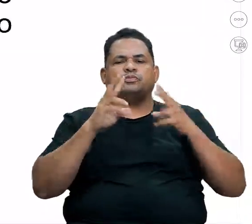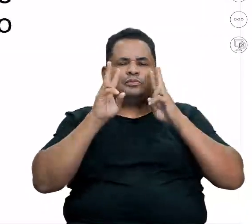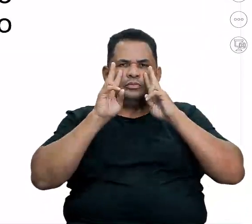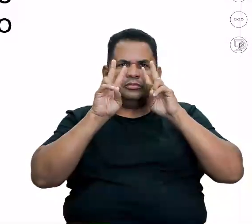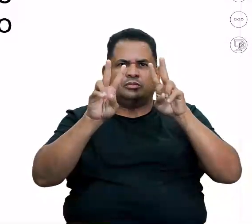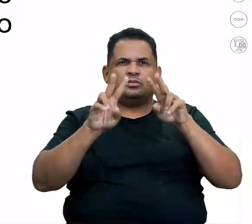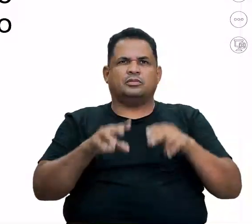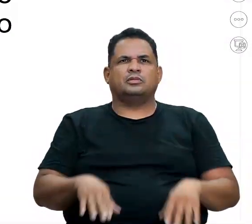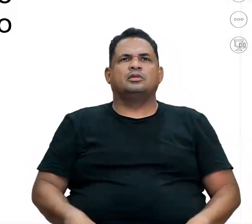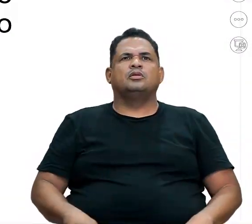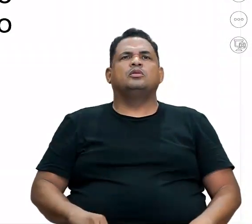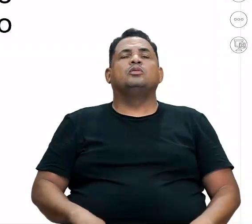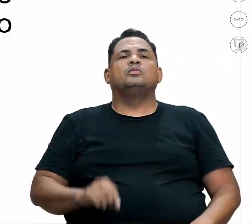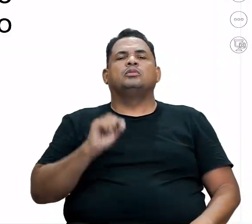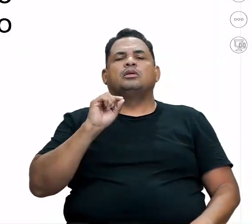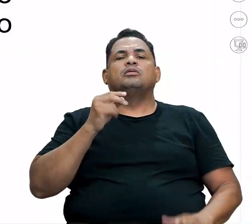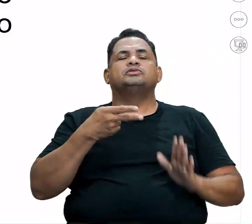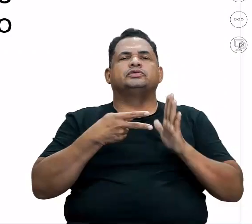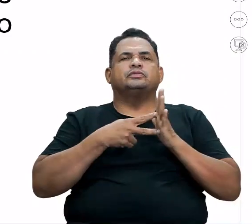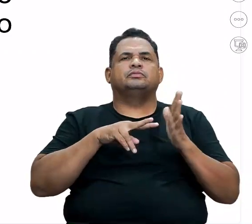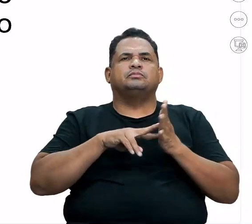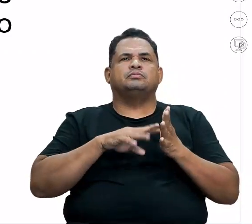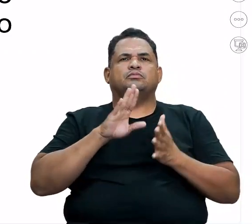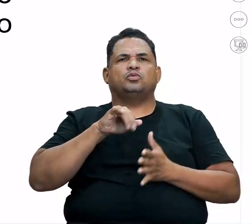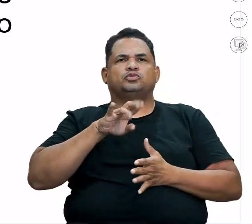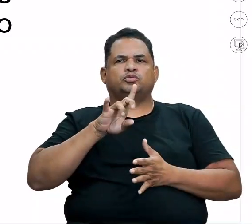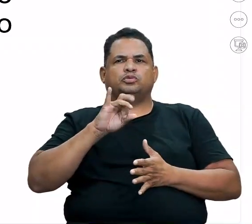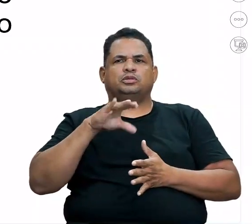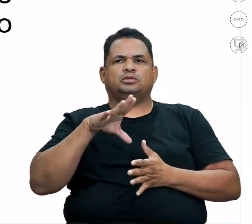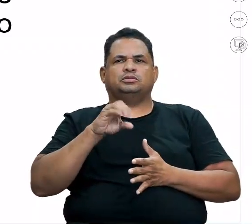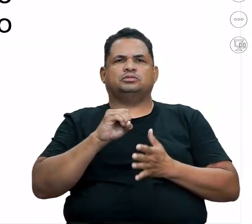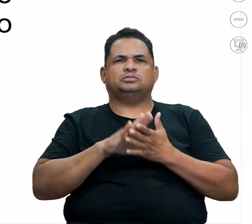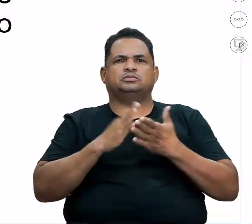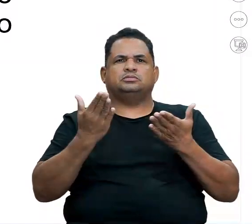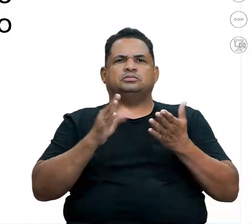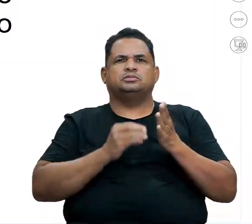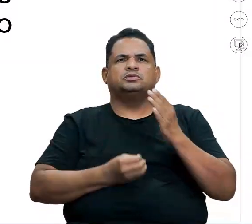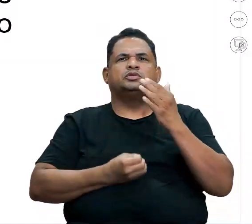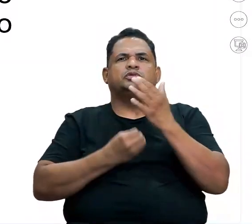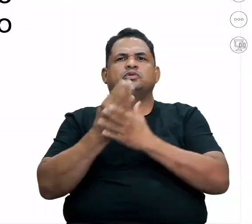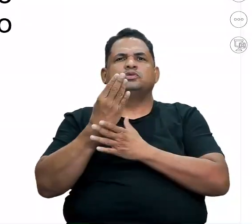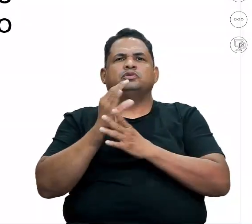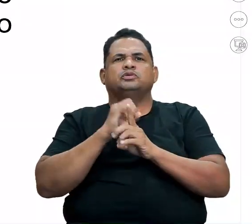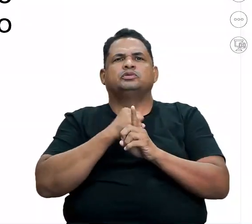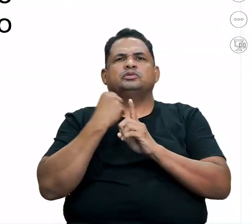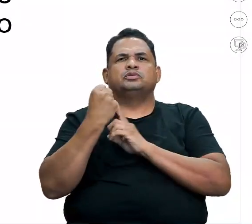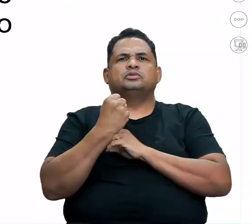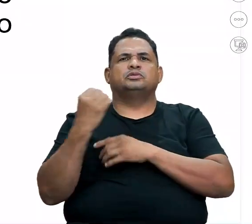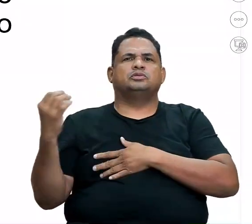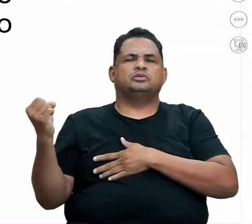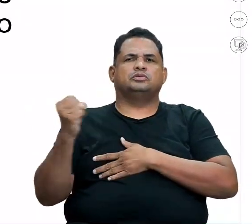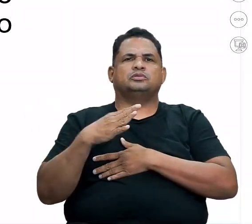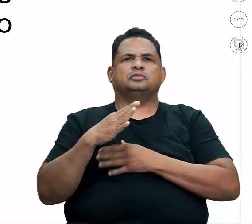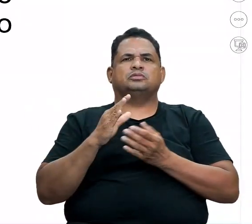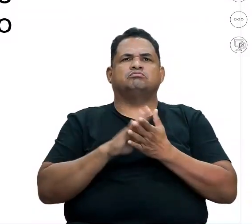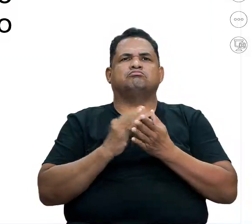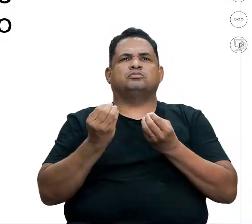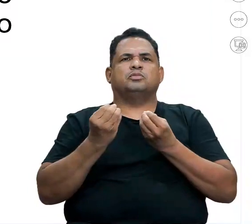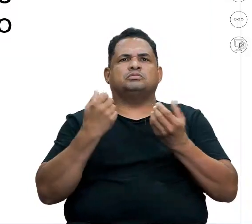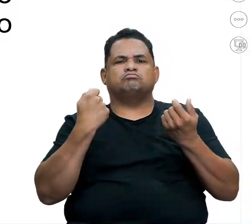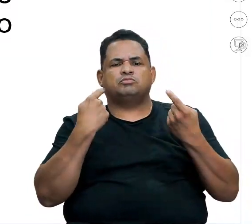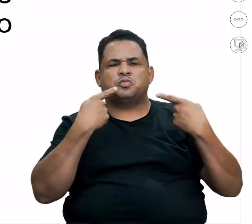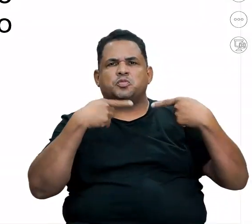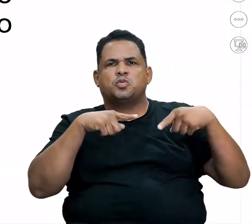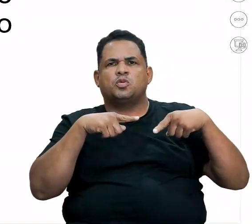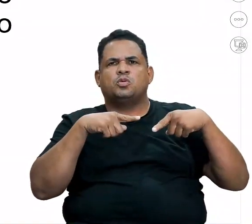E o que vem a ser isso, né? Ele surge, como é que ele surge? Ele surge nas sociedades contemporâneas como um modo de combater, por um